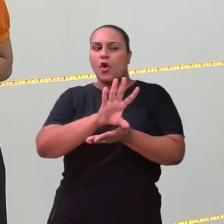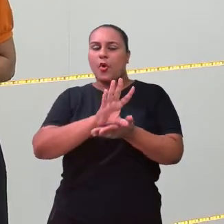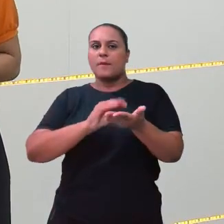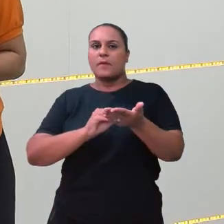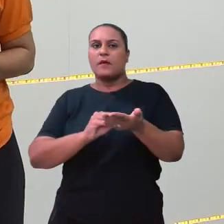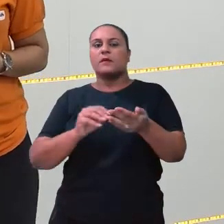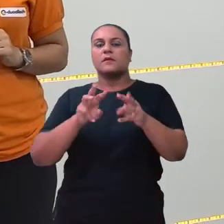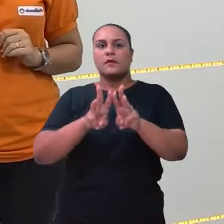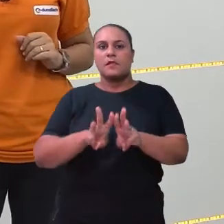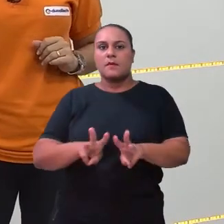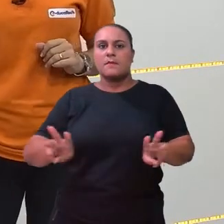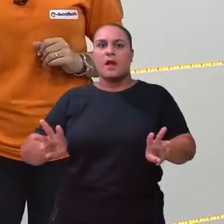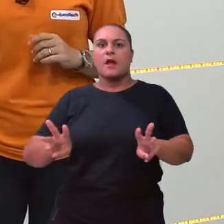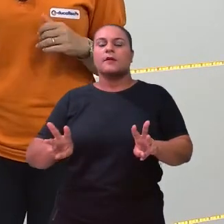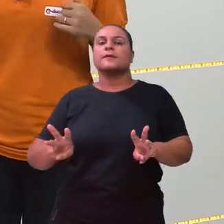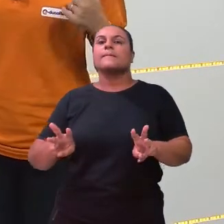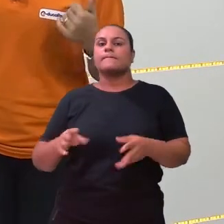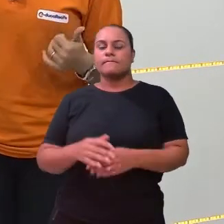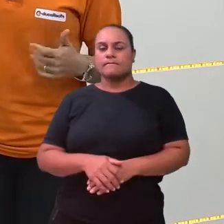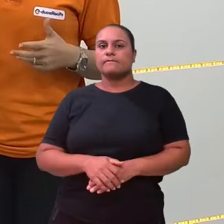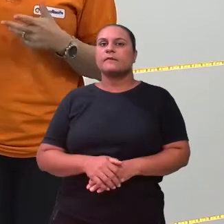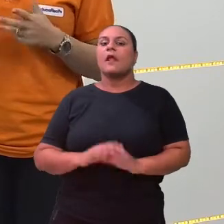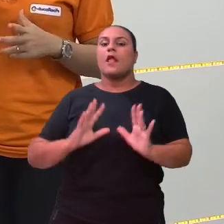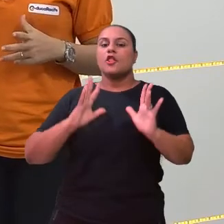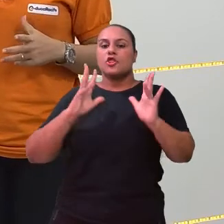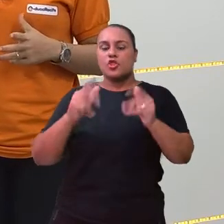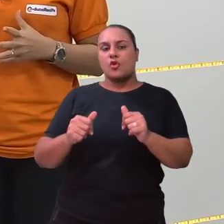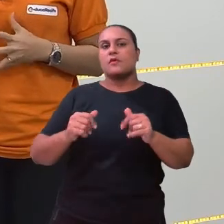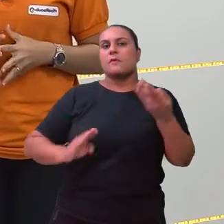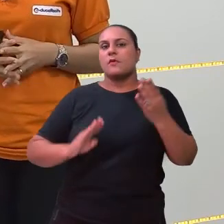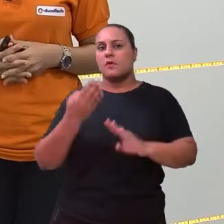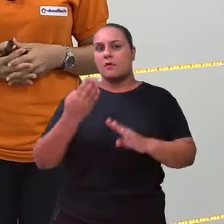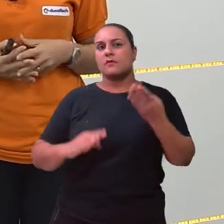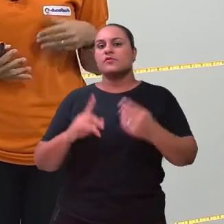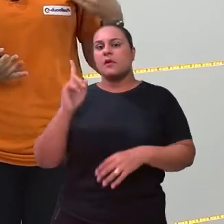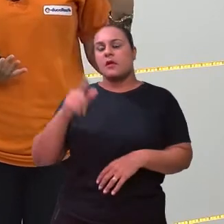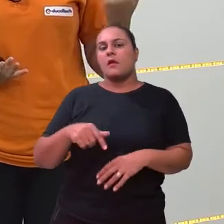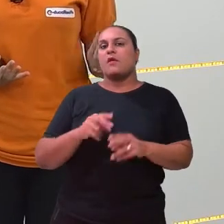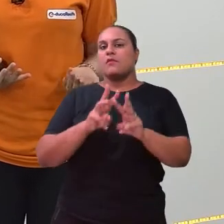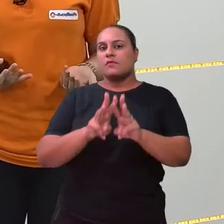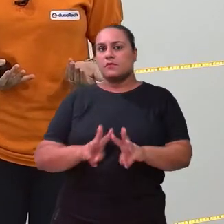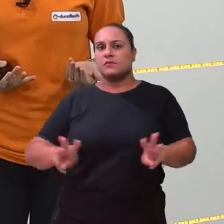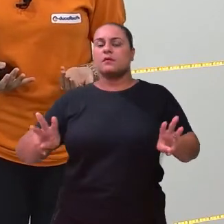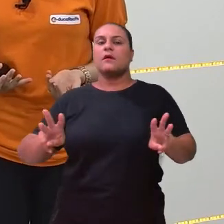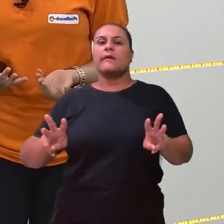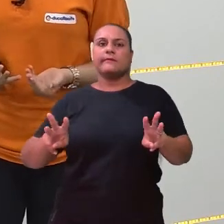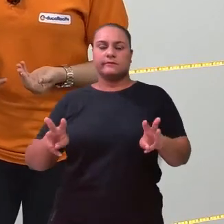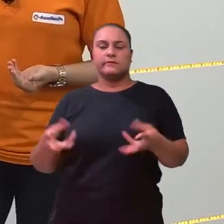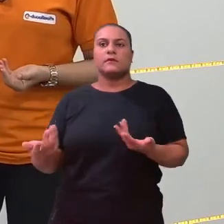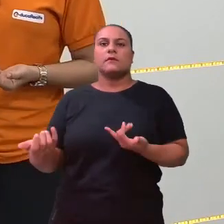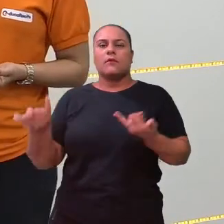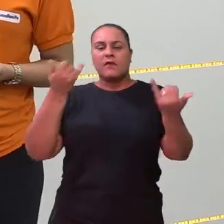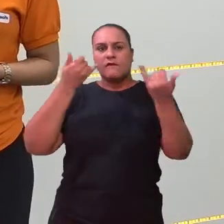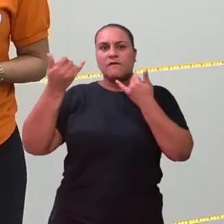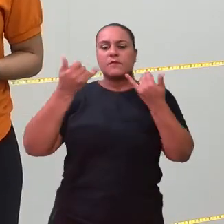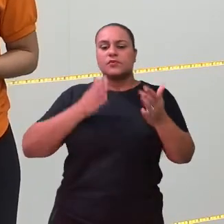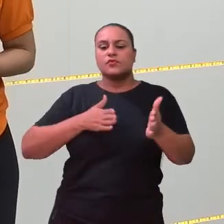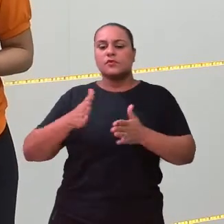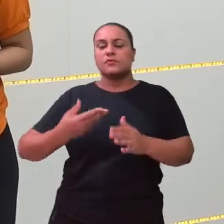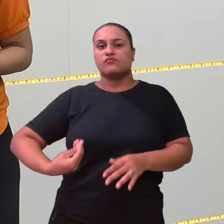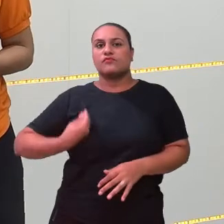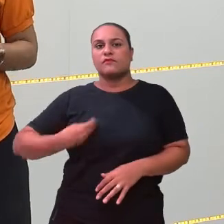de Toda Biologia, que é um site que foi feito essa aí, pesquisa do tempo dos animais. Então, aqui está